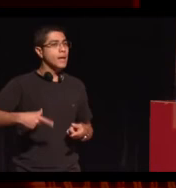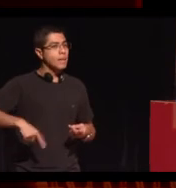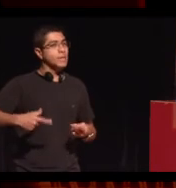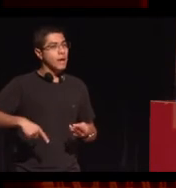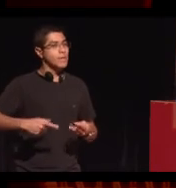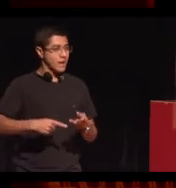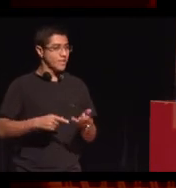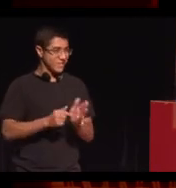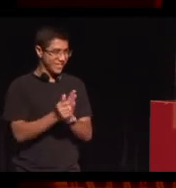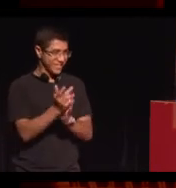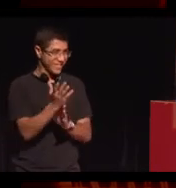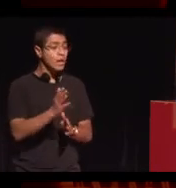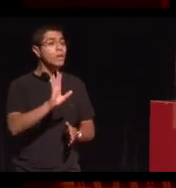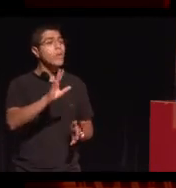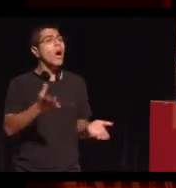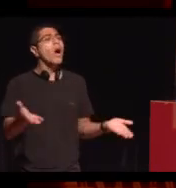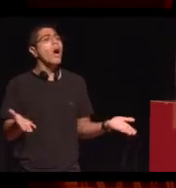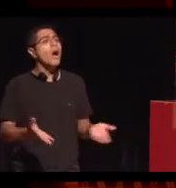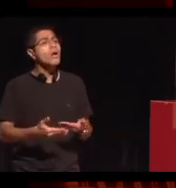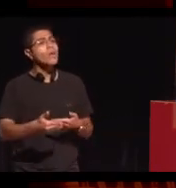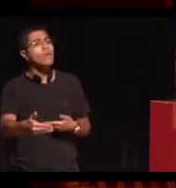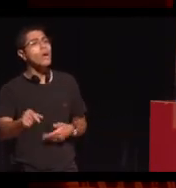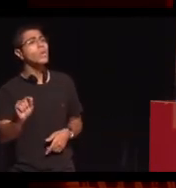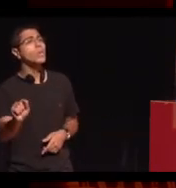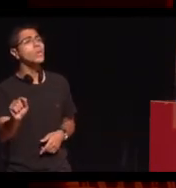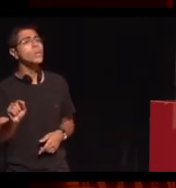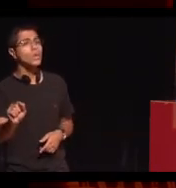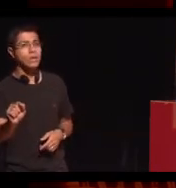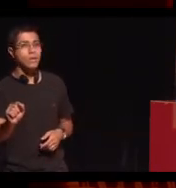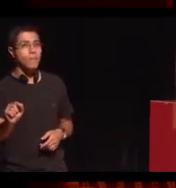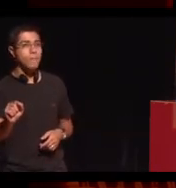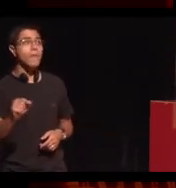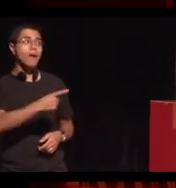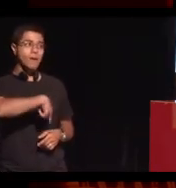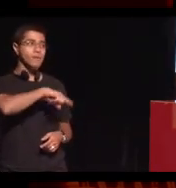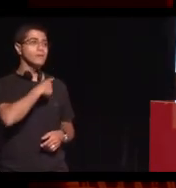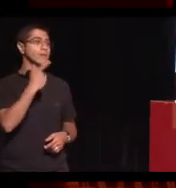onde que a gente vai agora, né? Dentro desse caso que a gente está contando para vocês, que a gente sobreviveu.